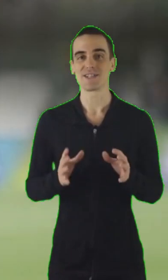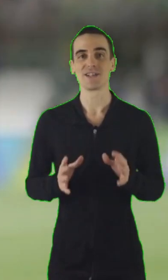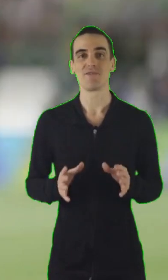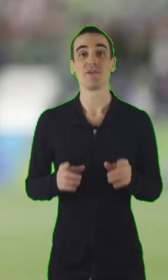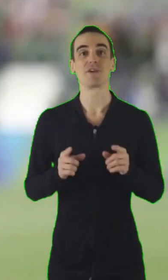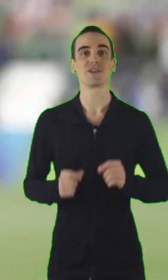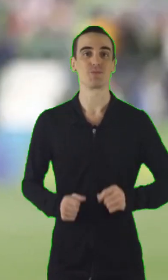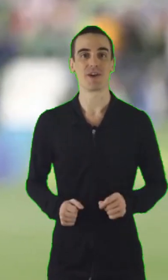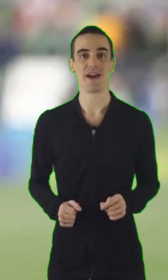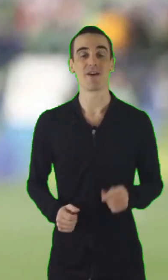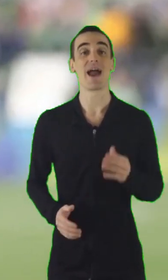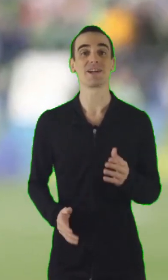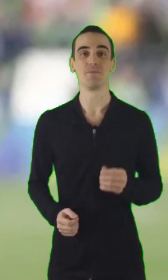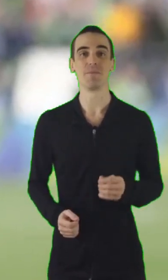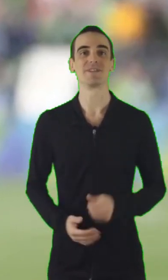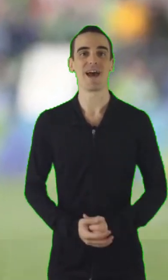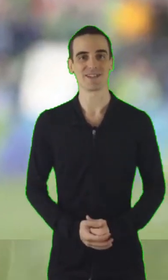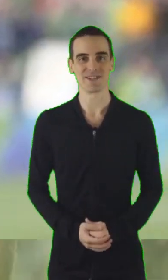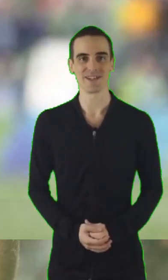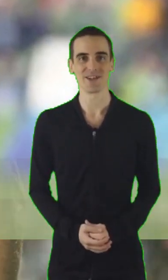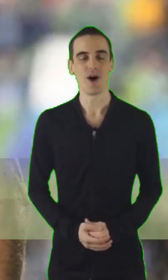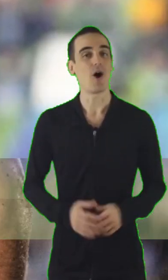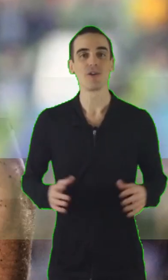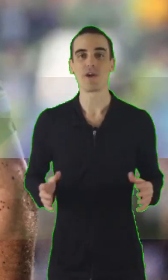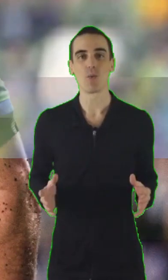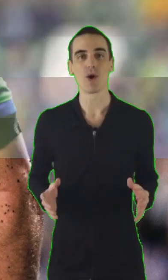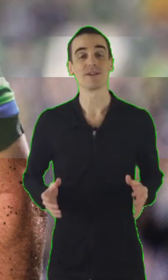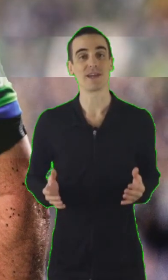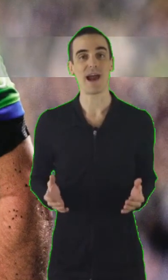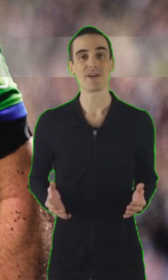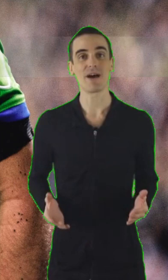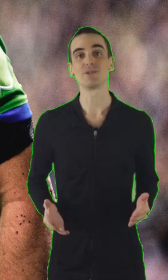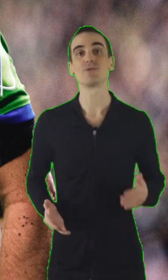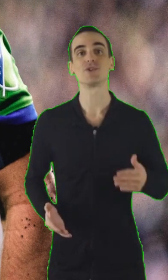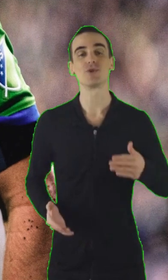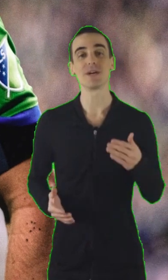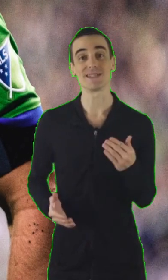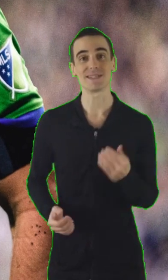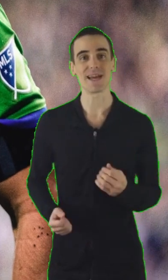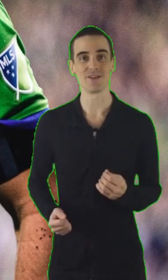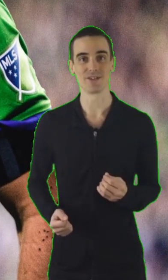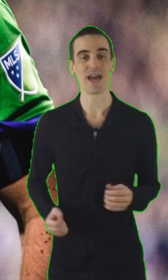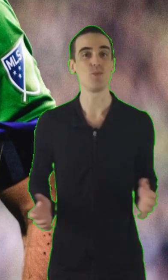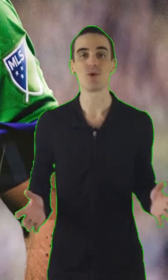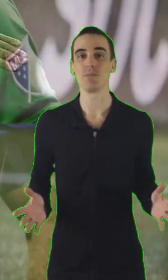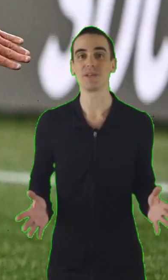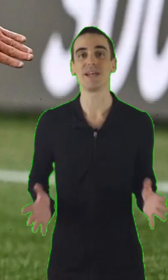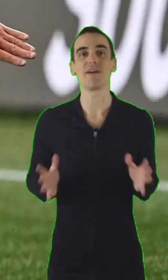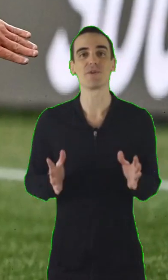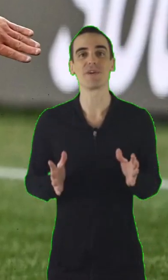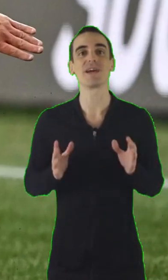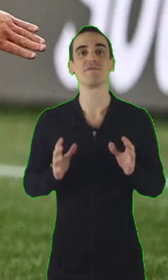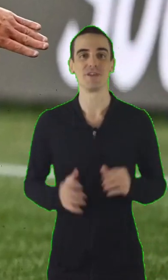Nicolas rodeio para vestir a camisa do Cabuloso deixe sua opinião nos comentários se inscreva no canal pois a qualquer momento